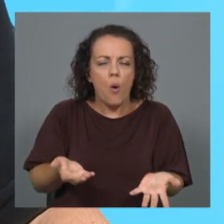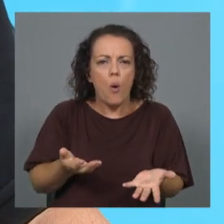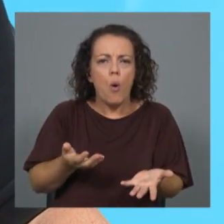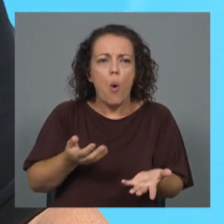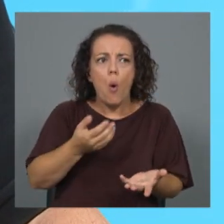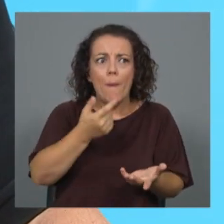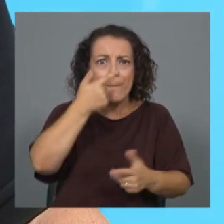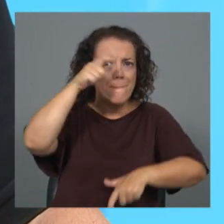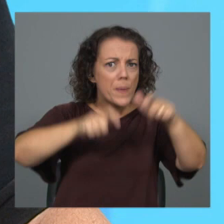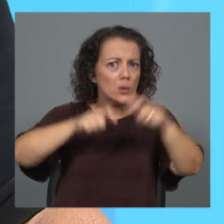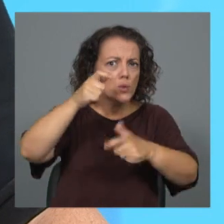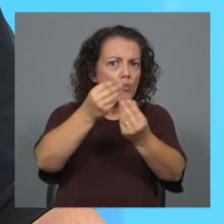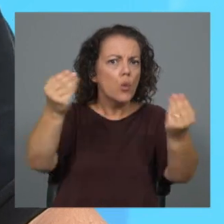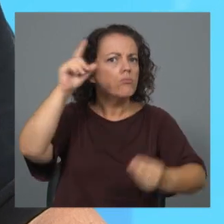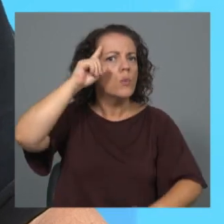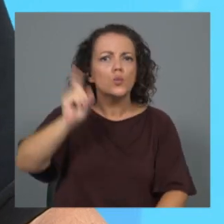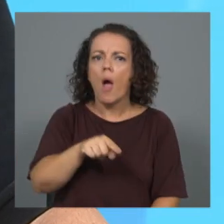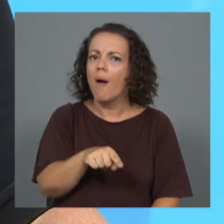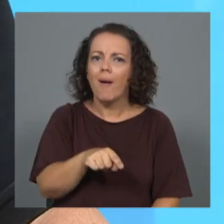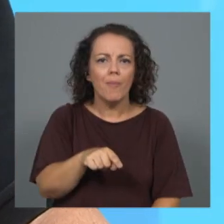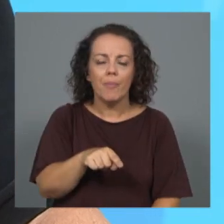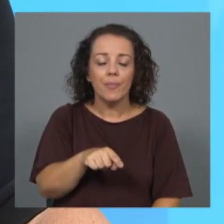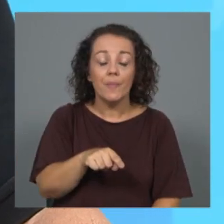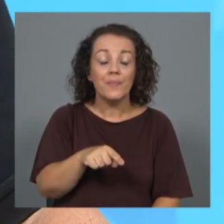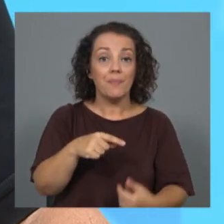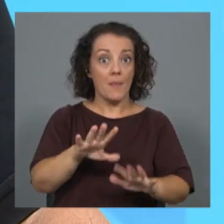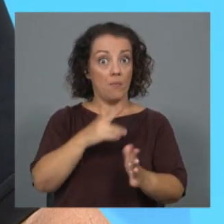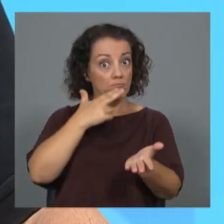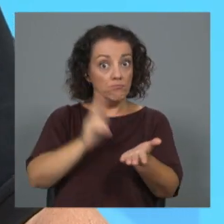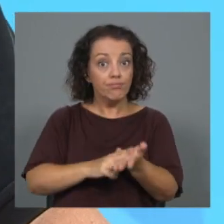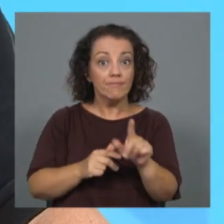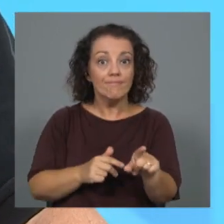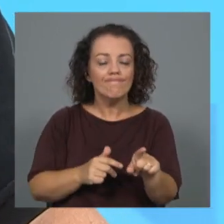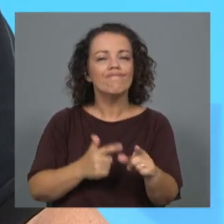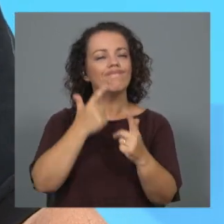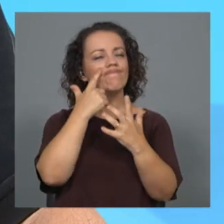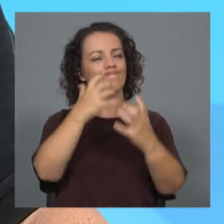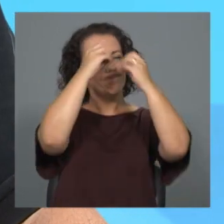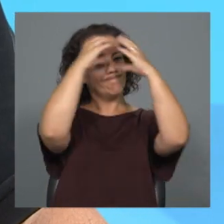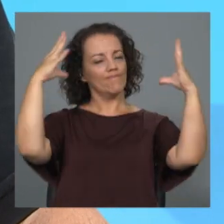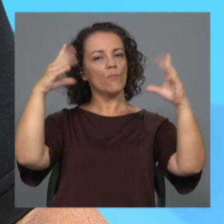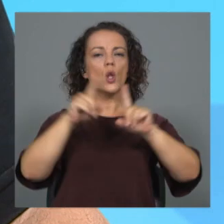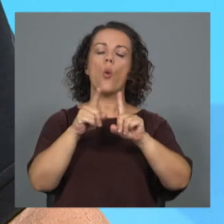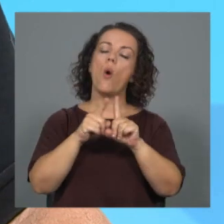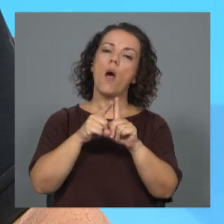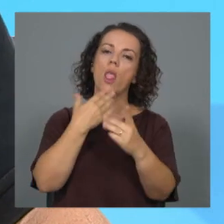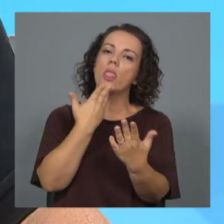não conhece isto. Mas isto significa que é dar carta de cidadania,